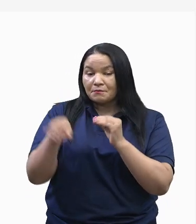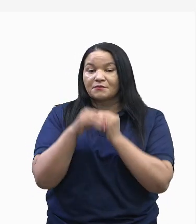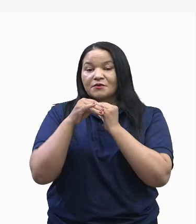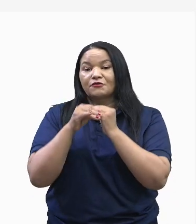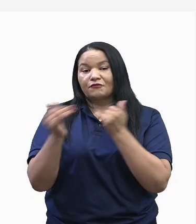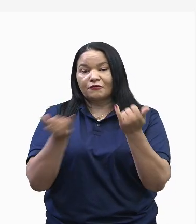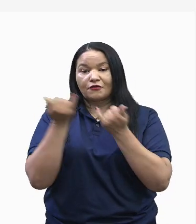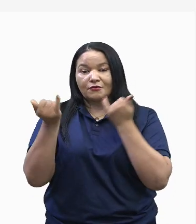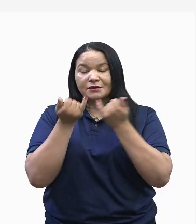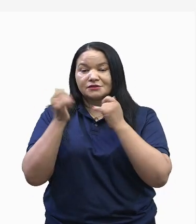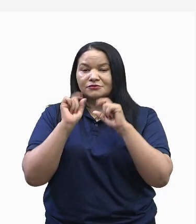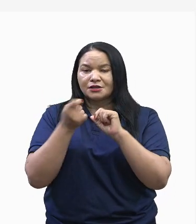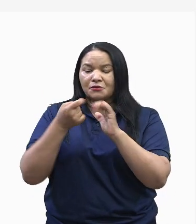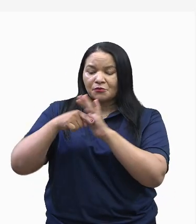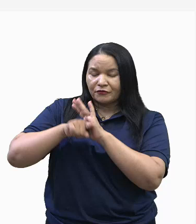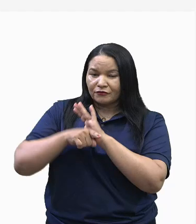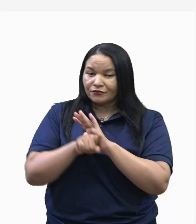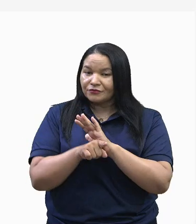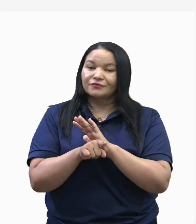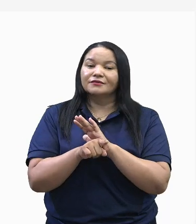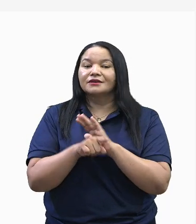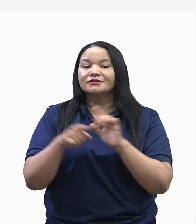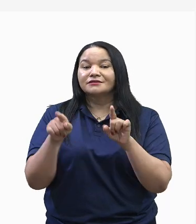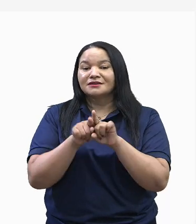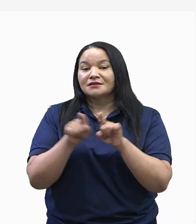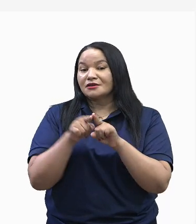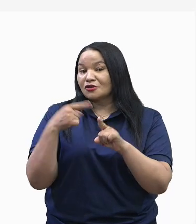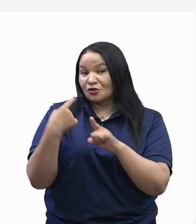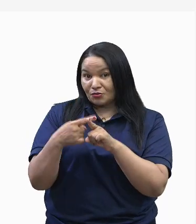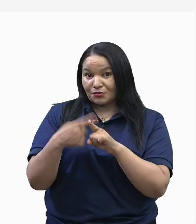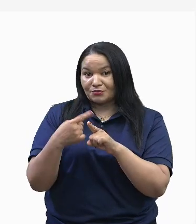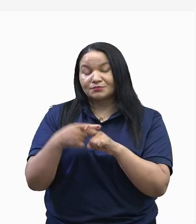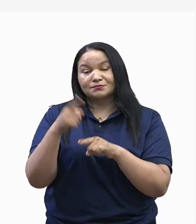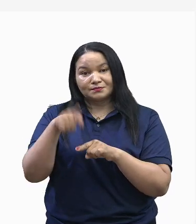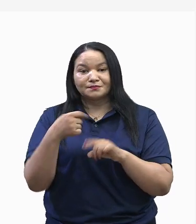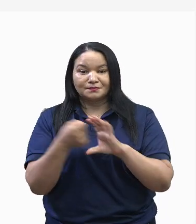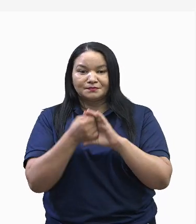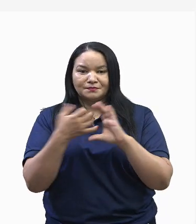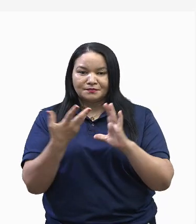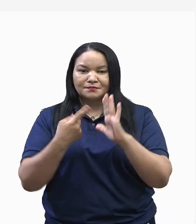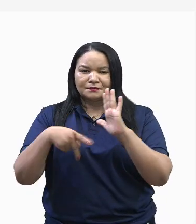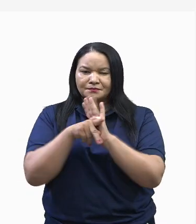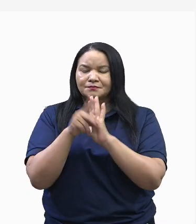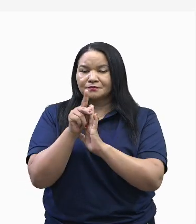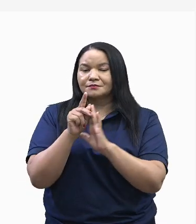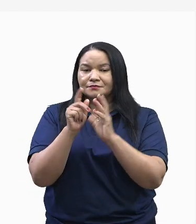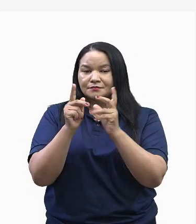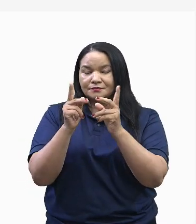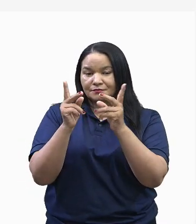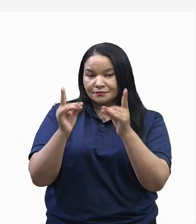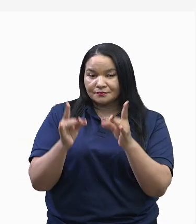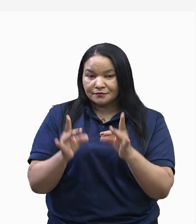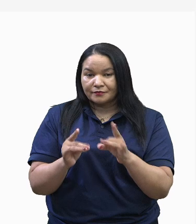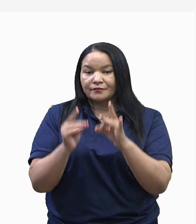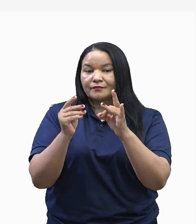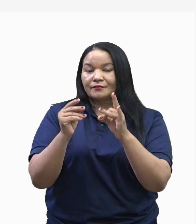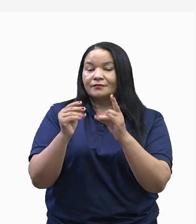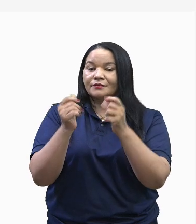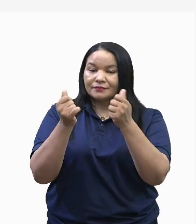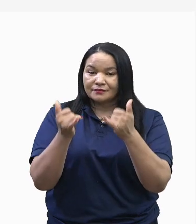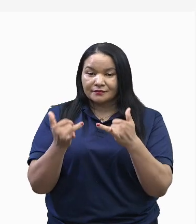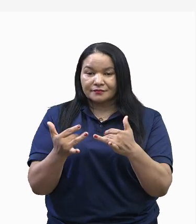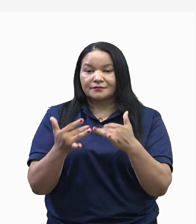informações, aprofundando, né, porque essa é a característica do desenvolvimento.